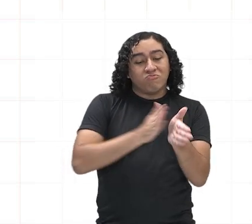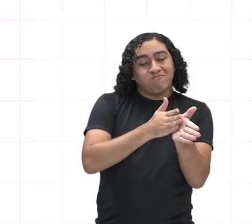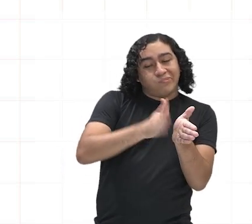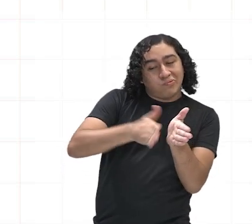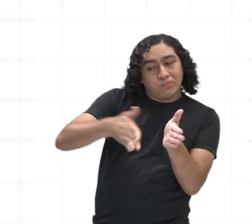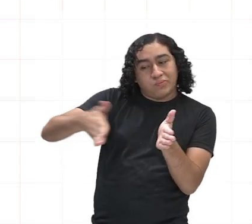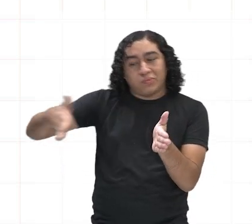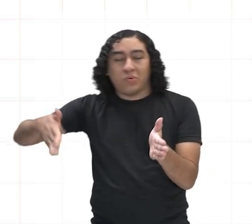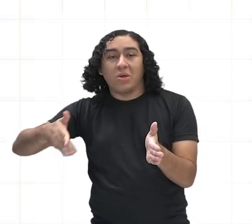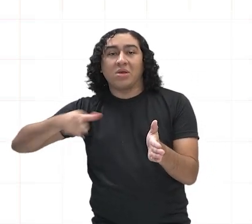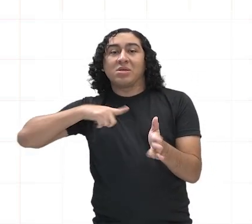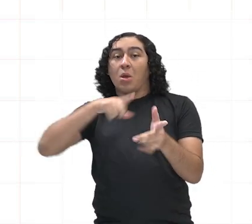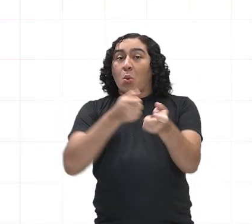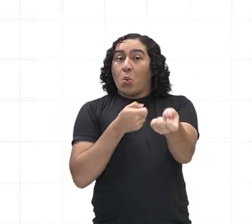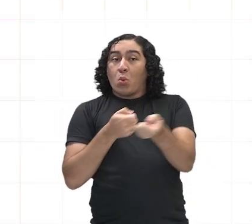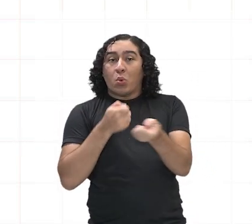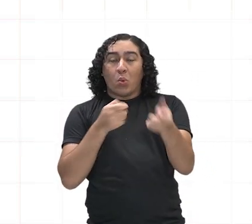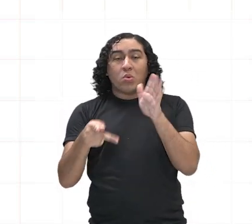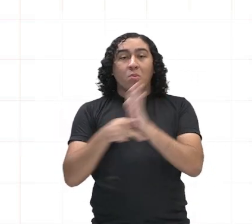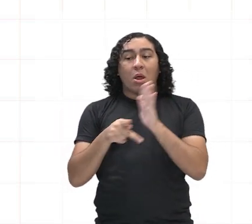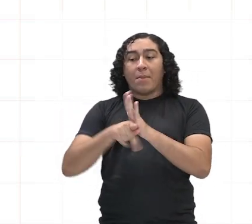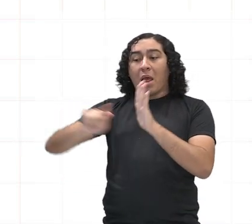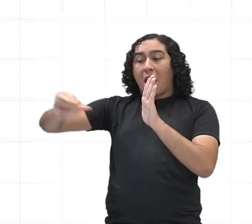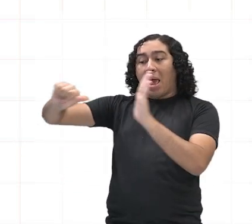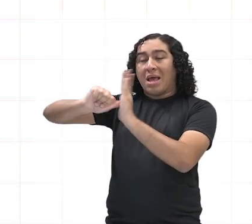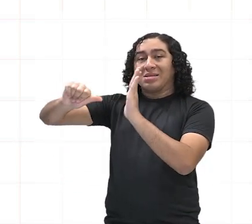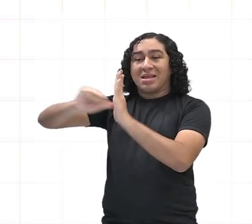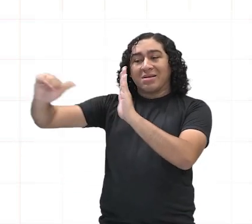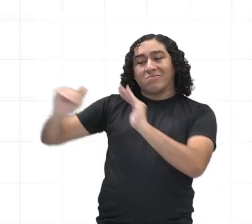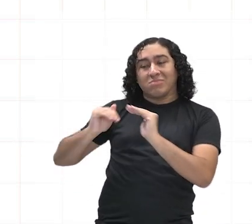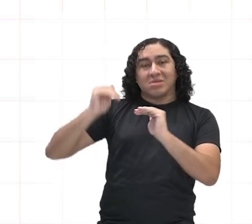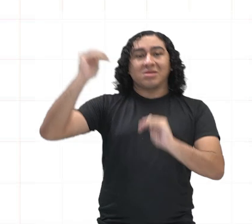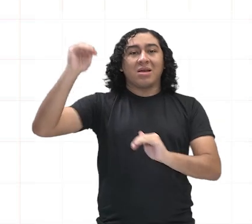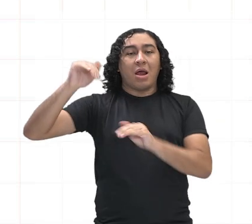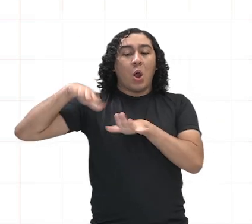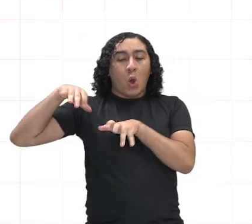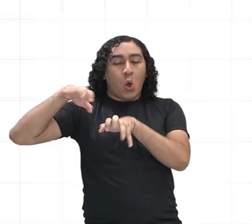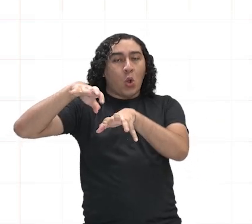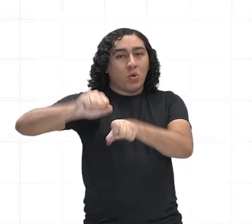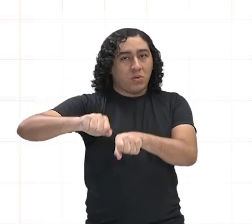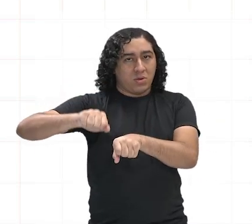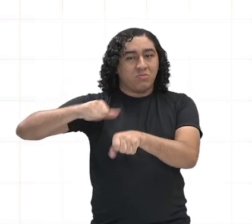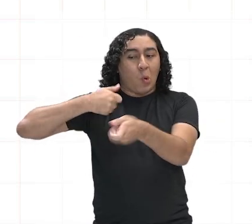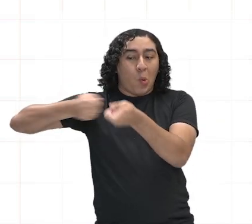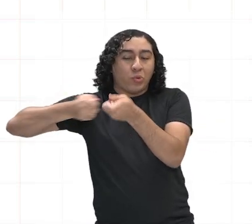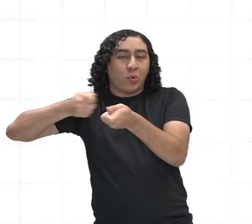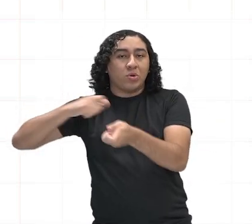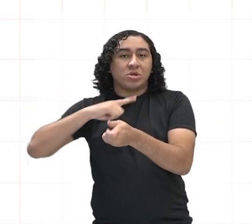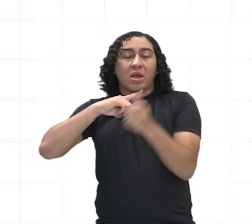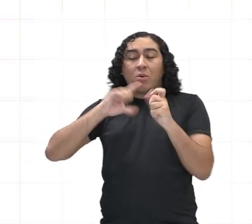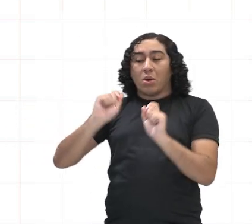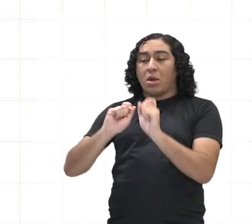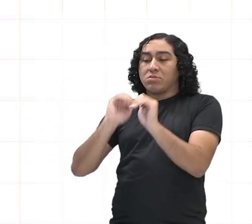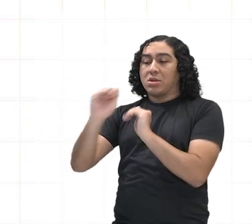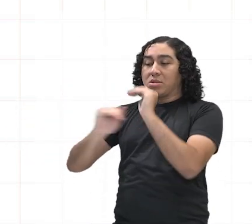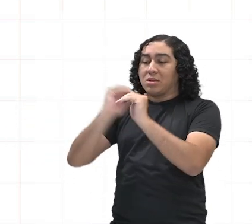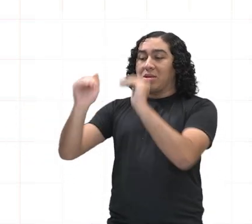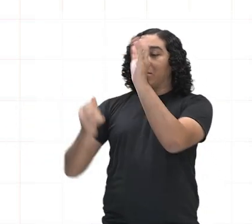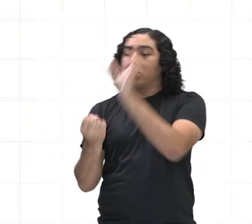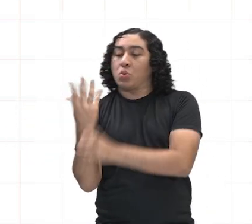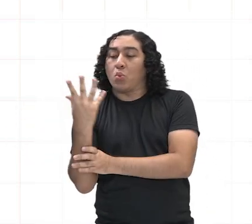houve o domínio ateniense sobre as colônias. Desenvolveram-se, então, o quê?